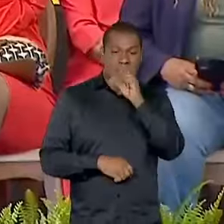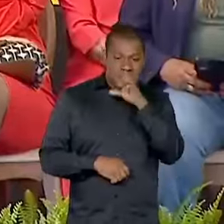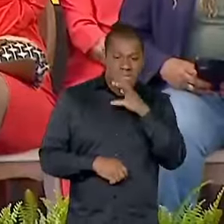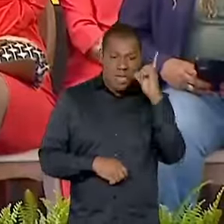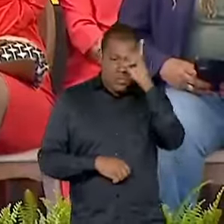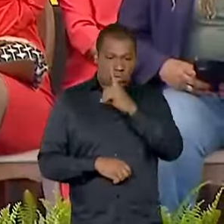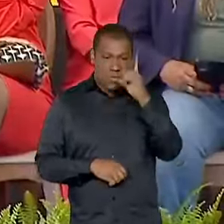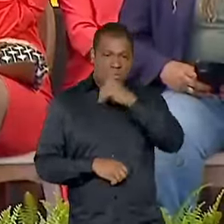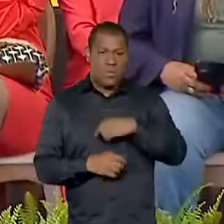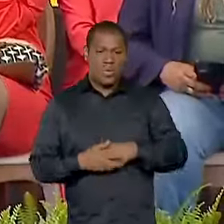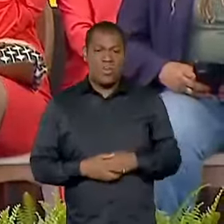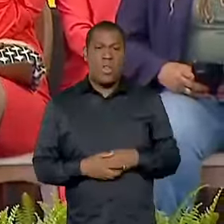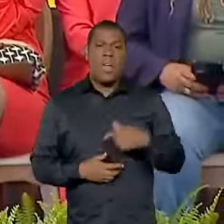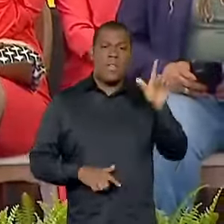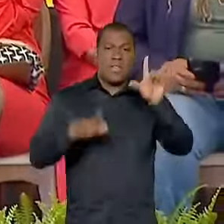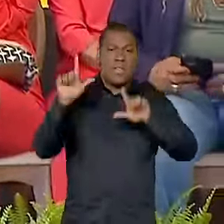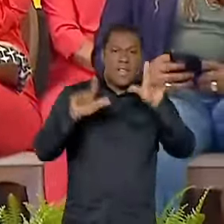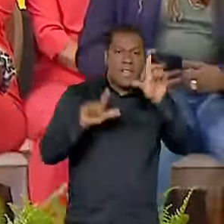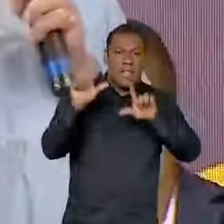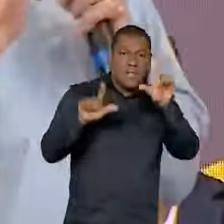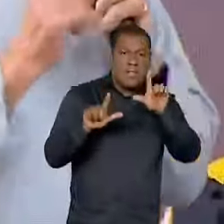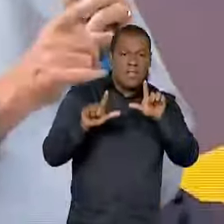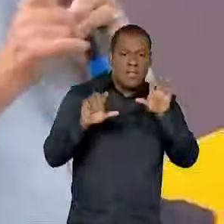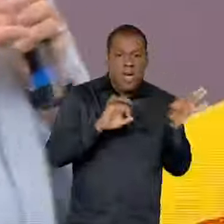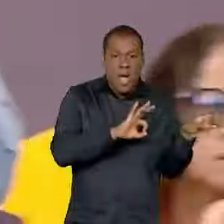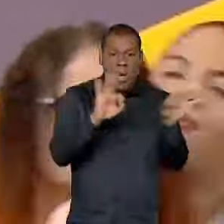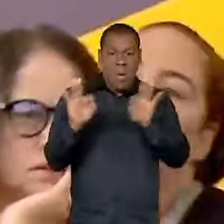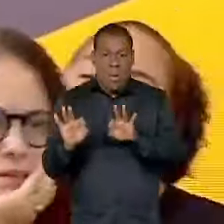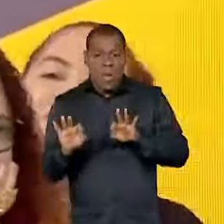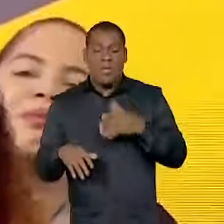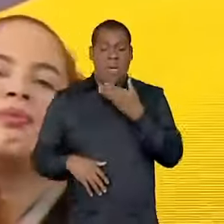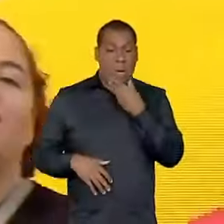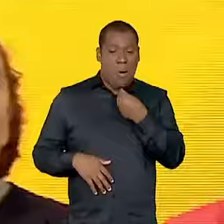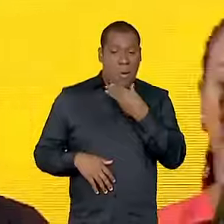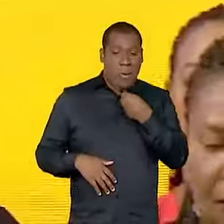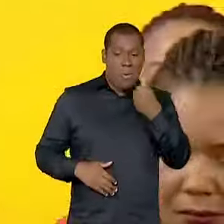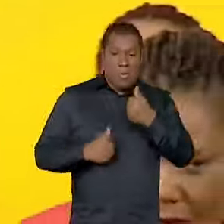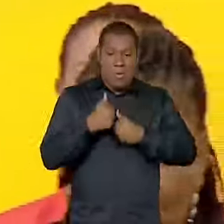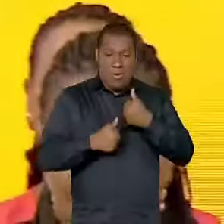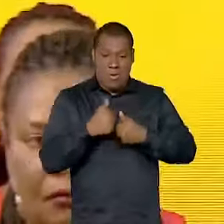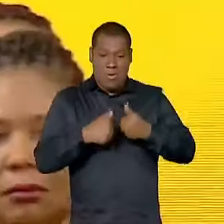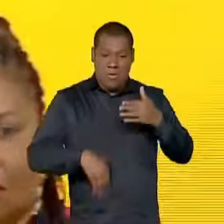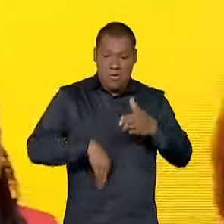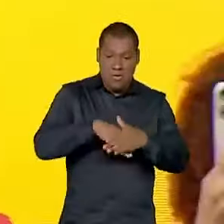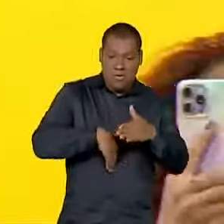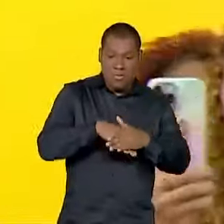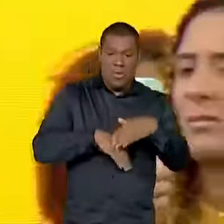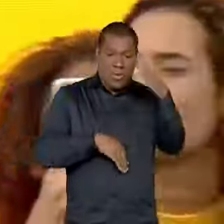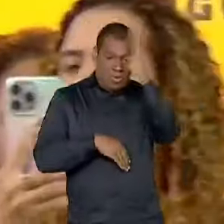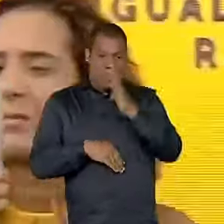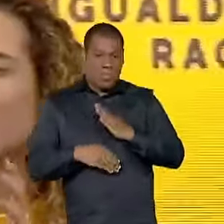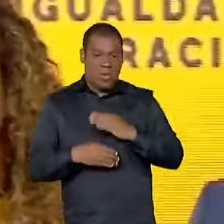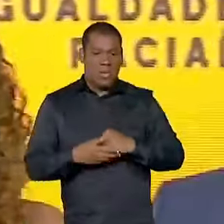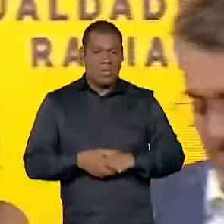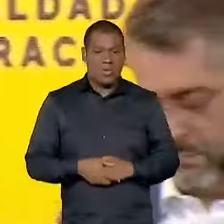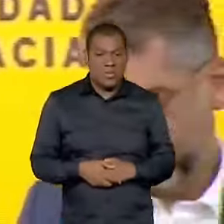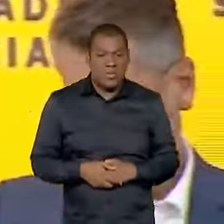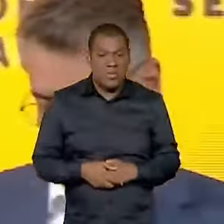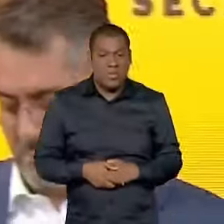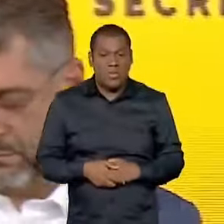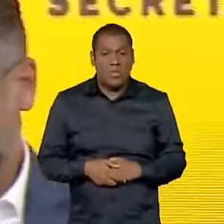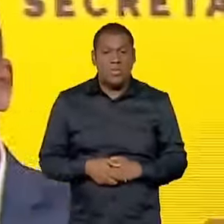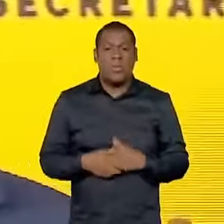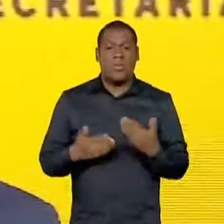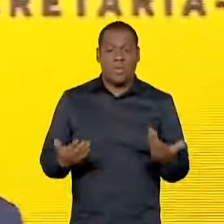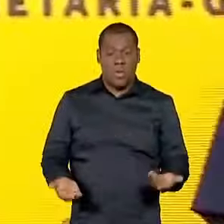domingo, assistimos um dos jogadores de futebol brasileiro mais importante no mundo, que